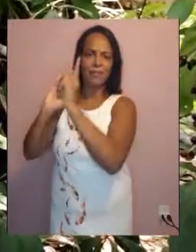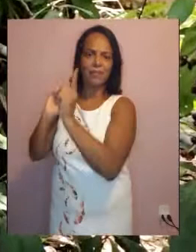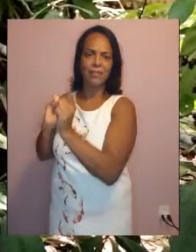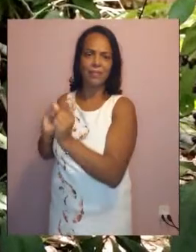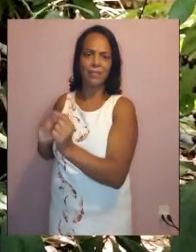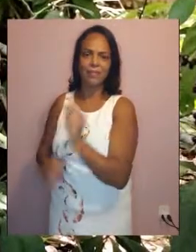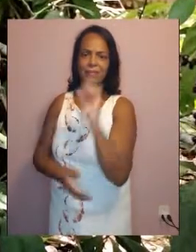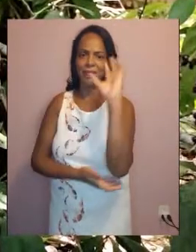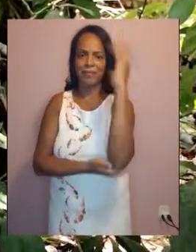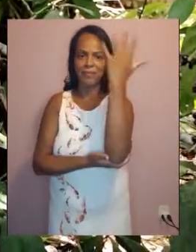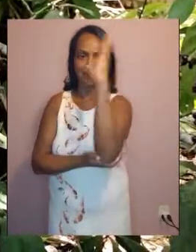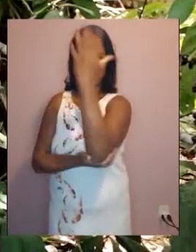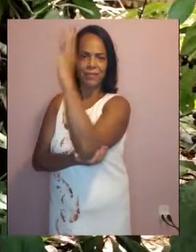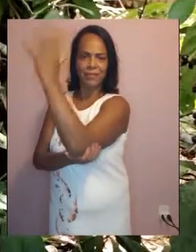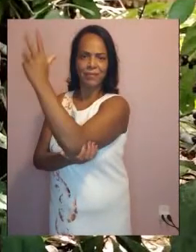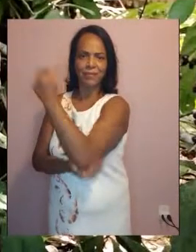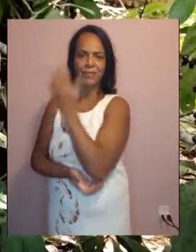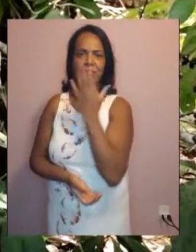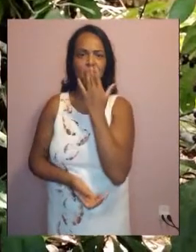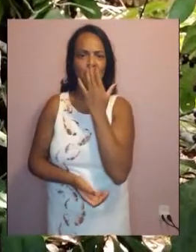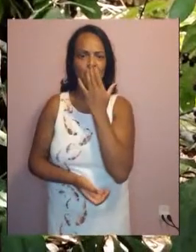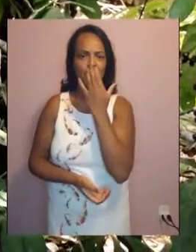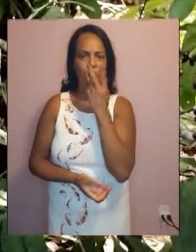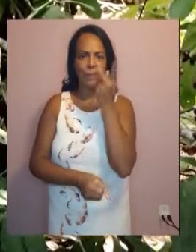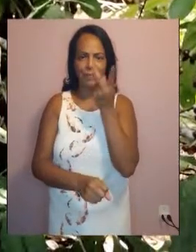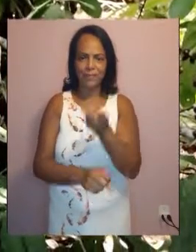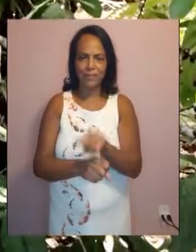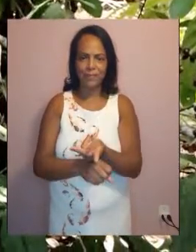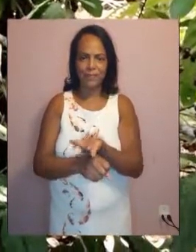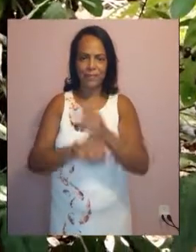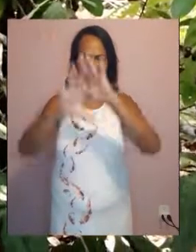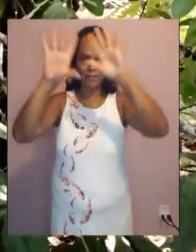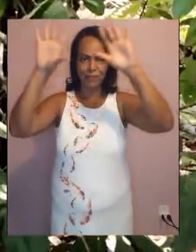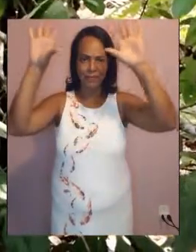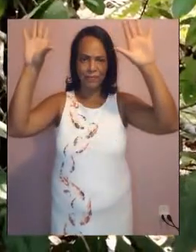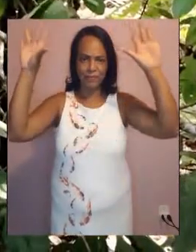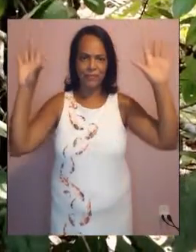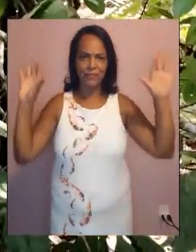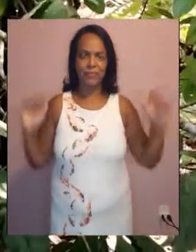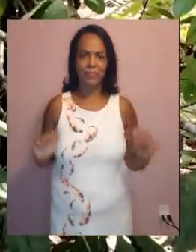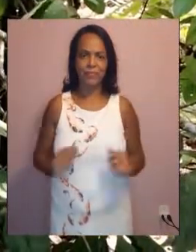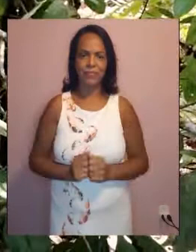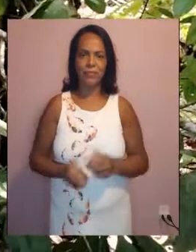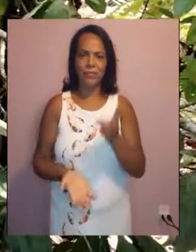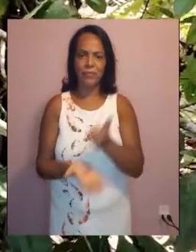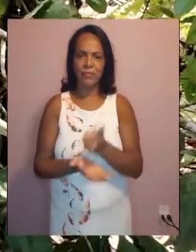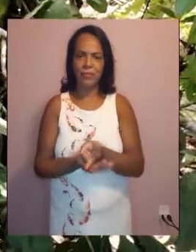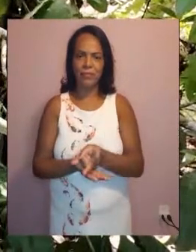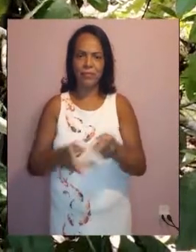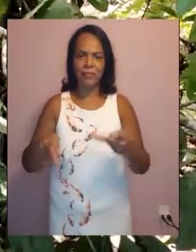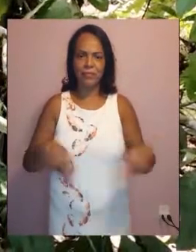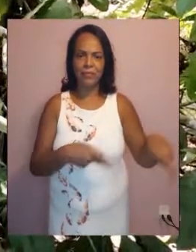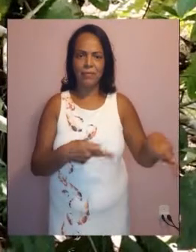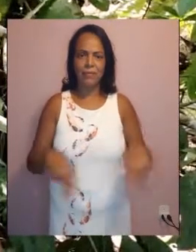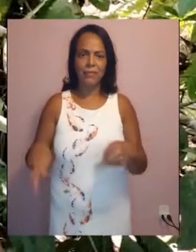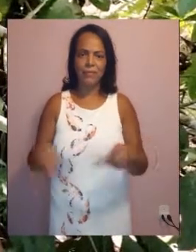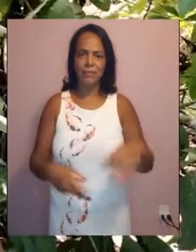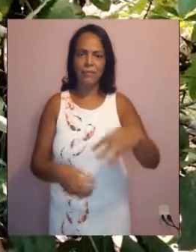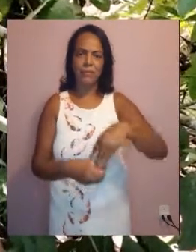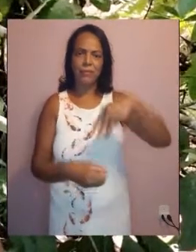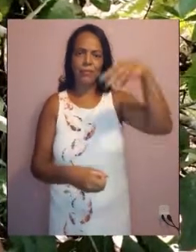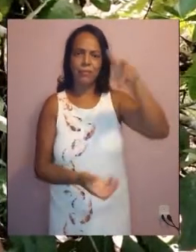que a floresta prateava, ali mesmo na sua rede, deitado onde